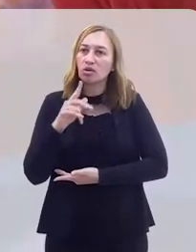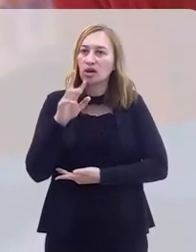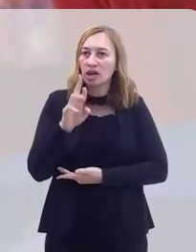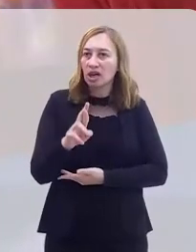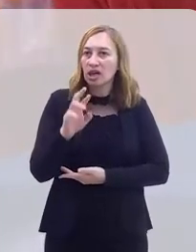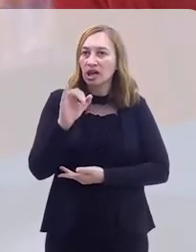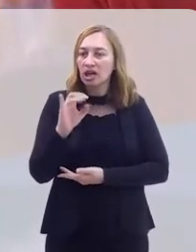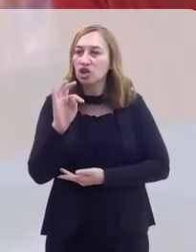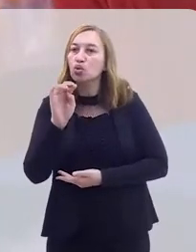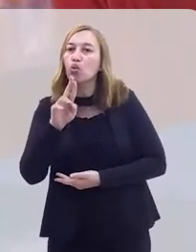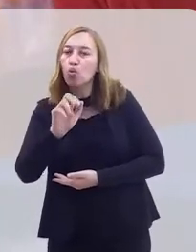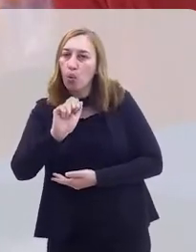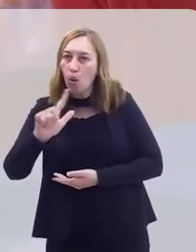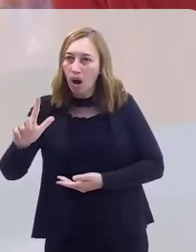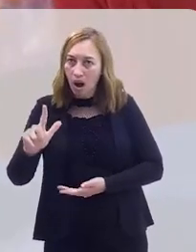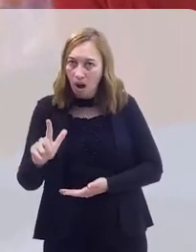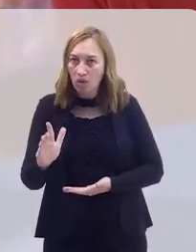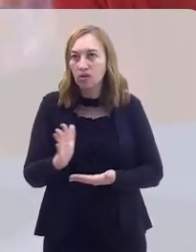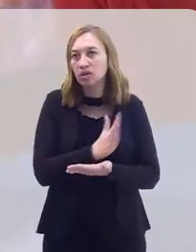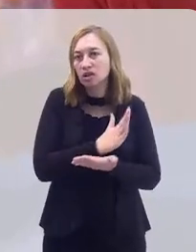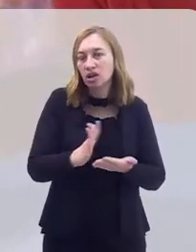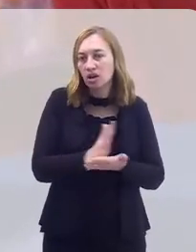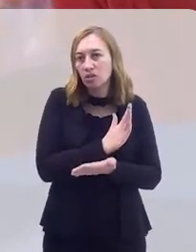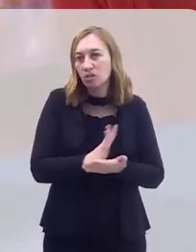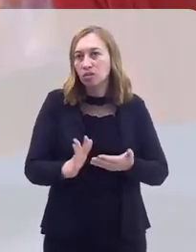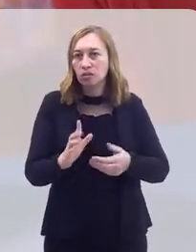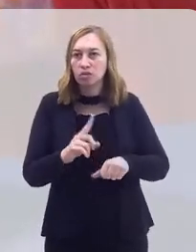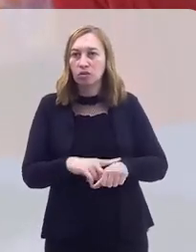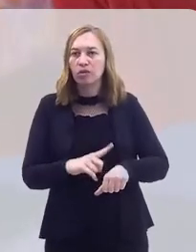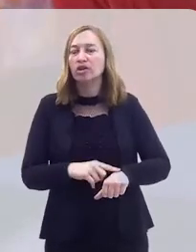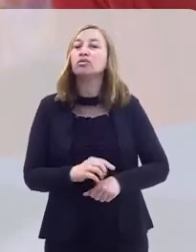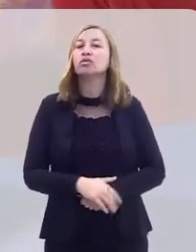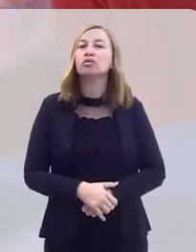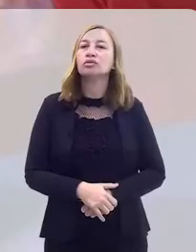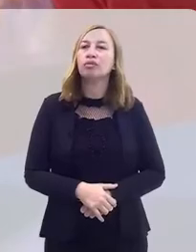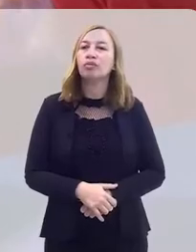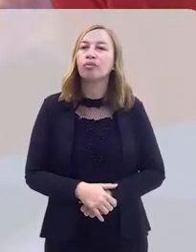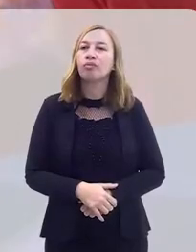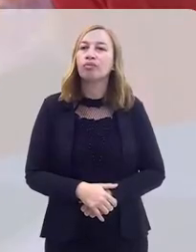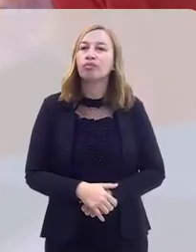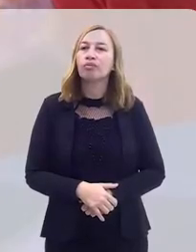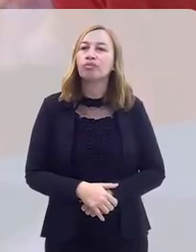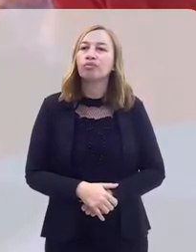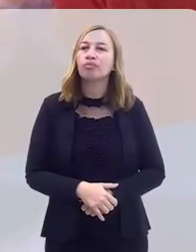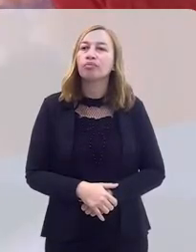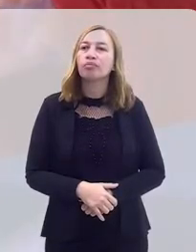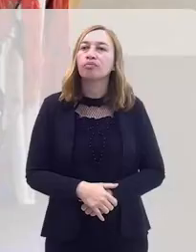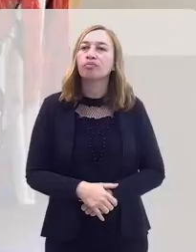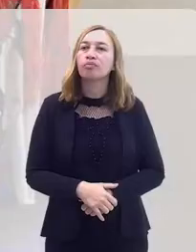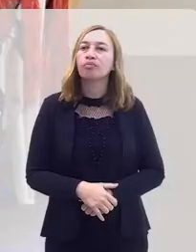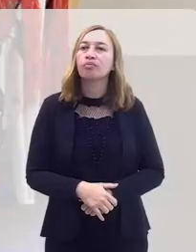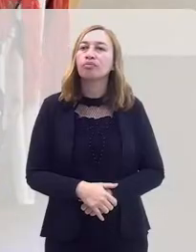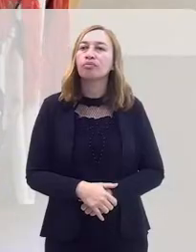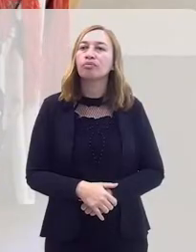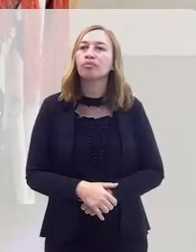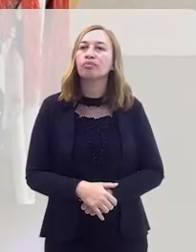temos o nosso ritual que consiste em alguns elementos. No caso, seria